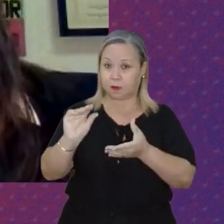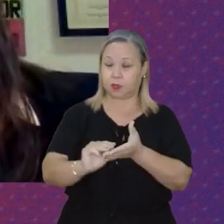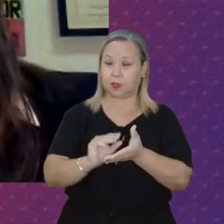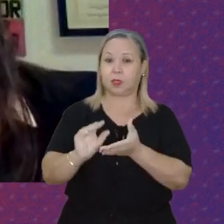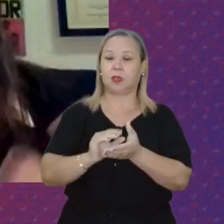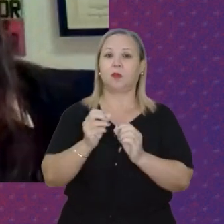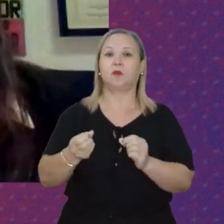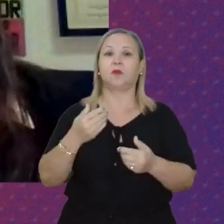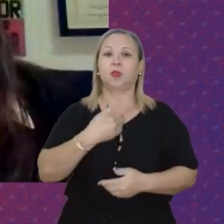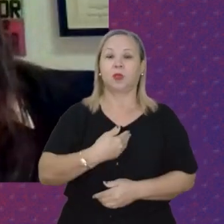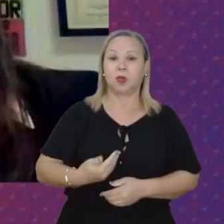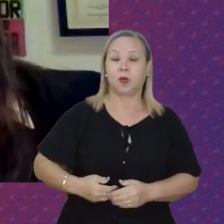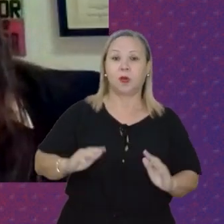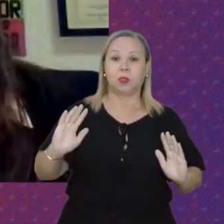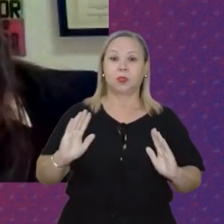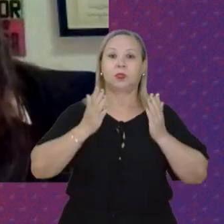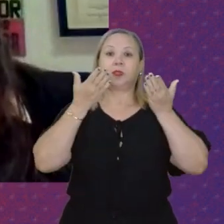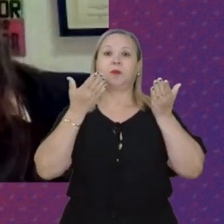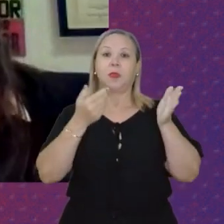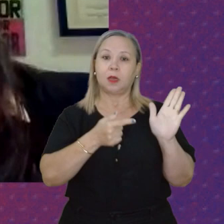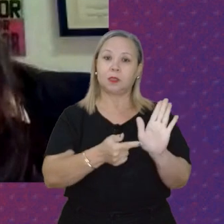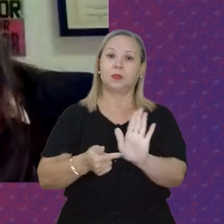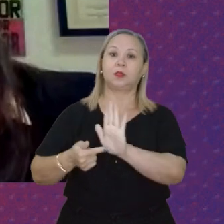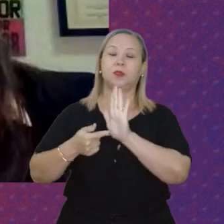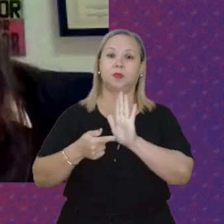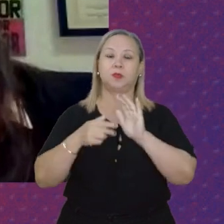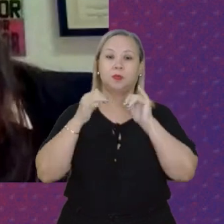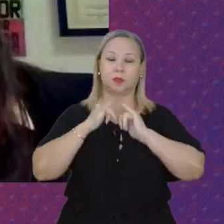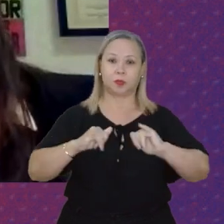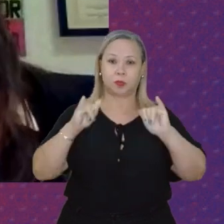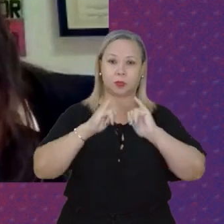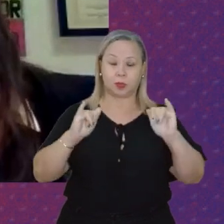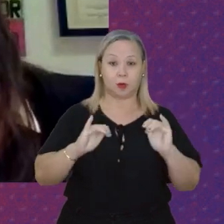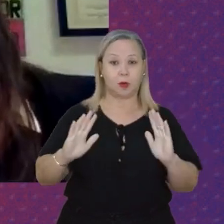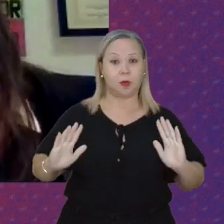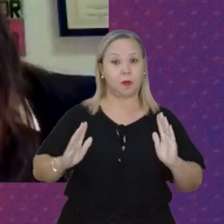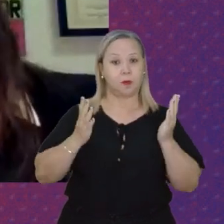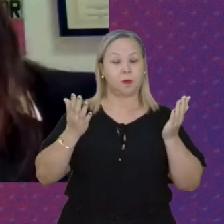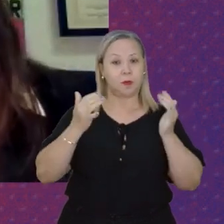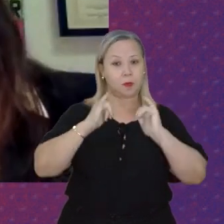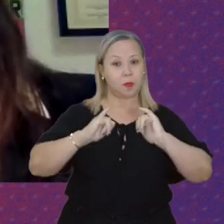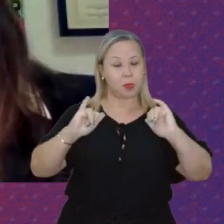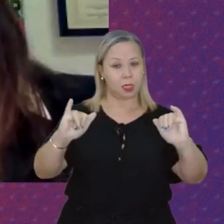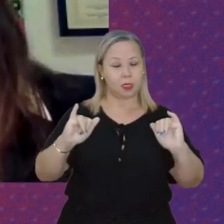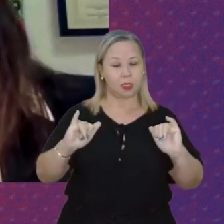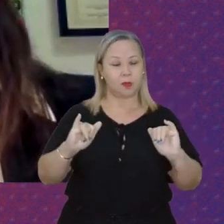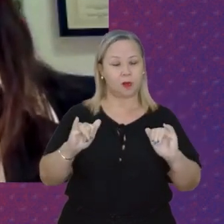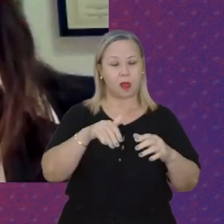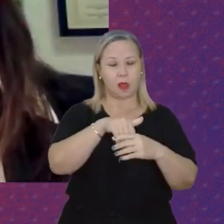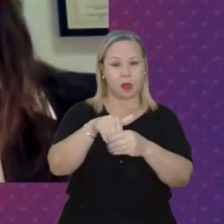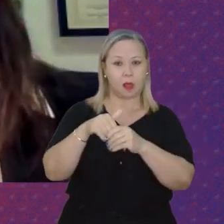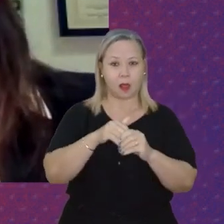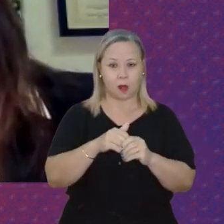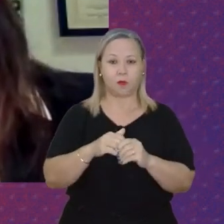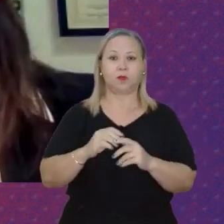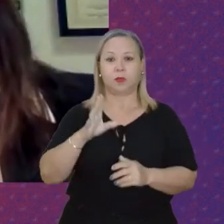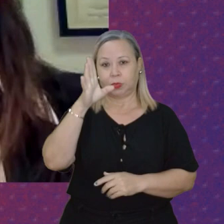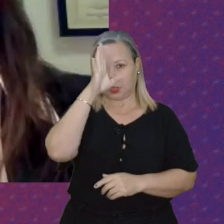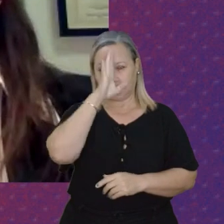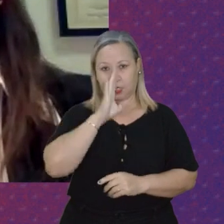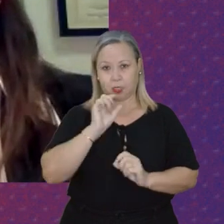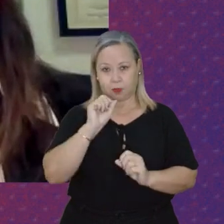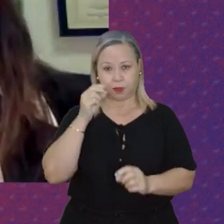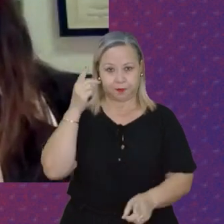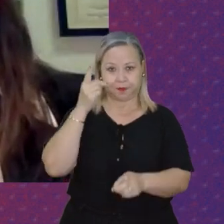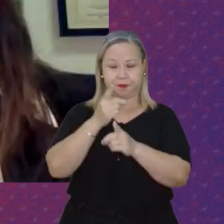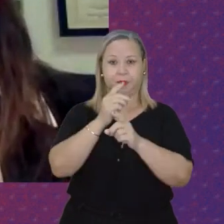e de exposição na propaganda eleitoral gratuita, dizendo o seguinte, olha, além de se atender no